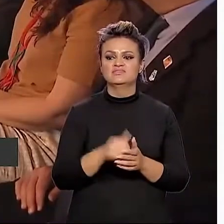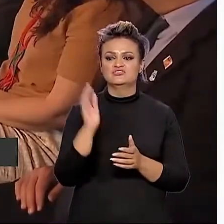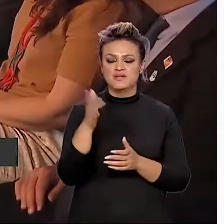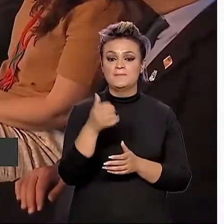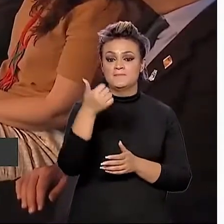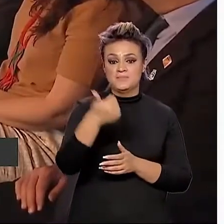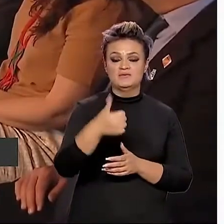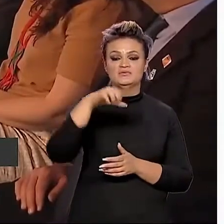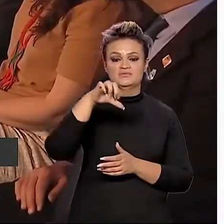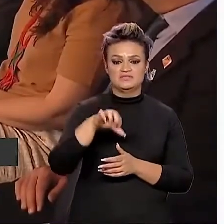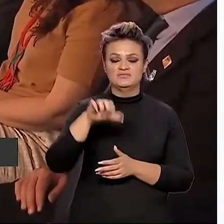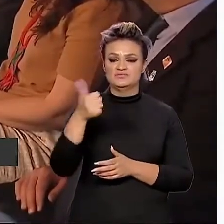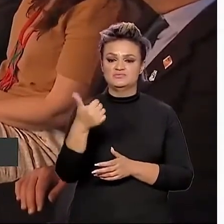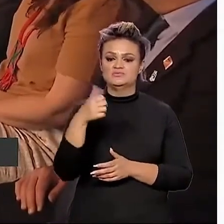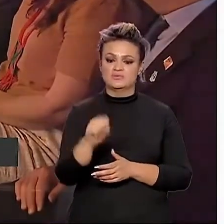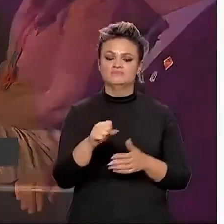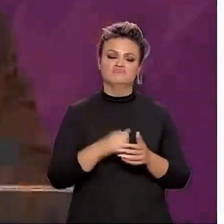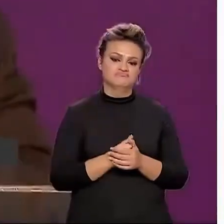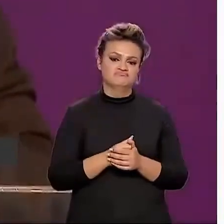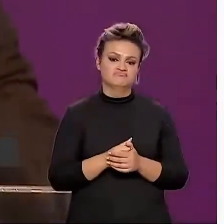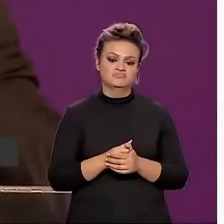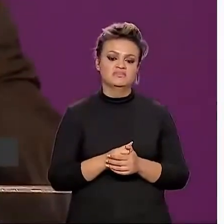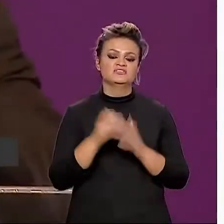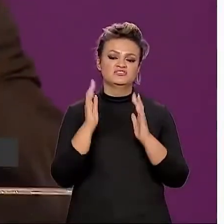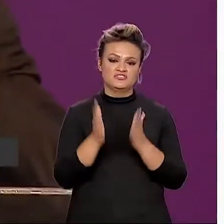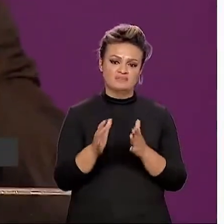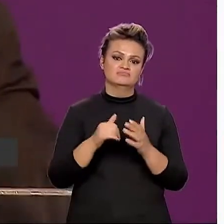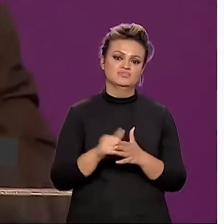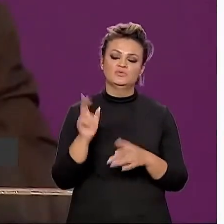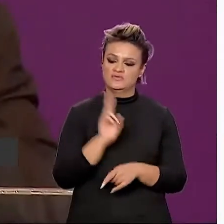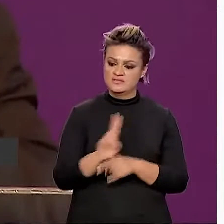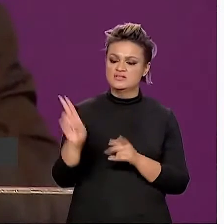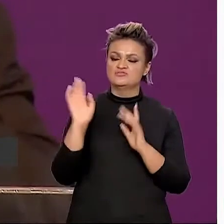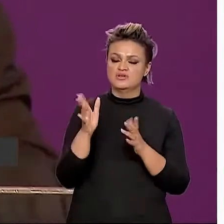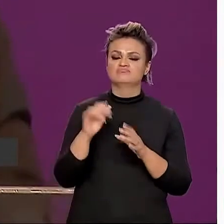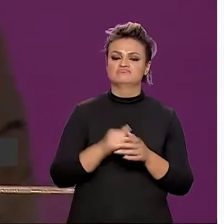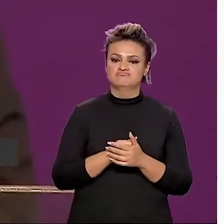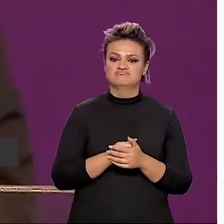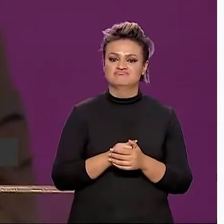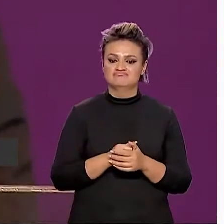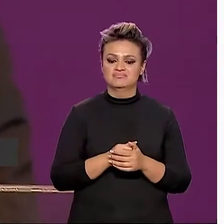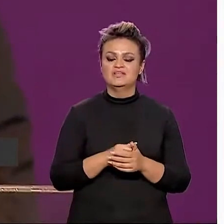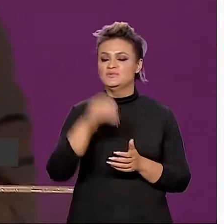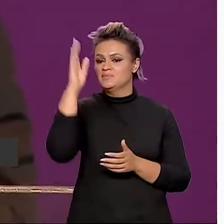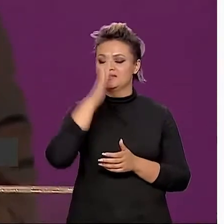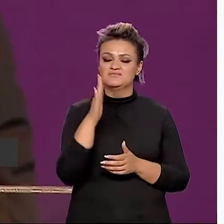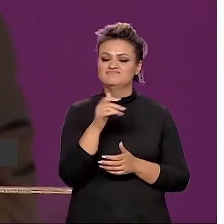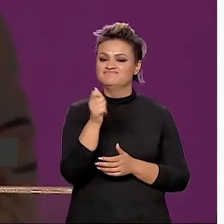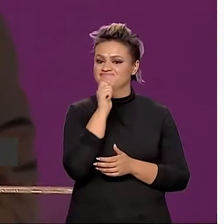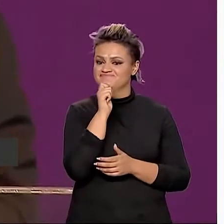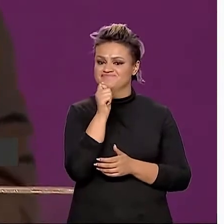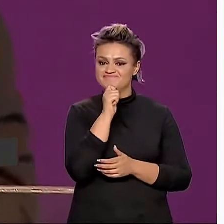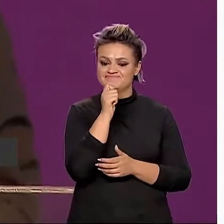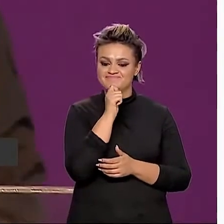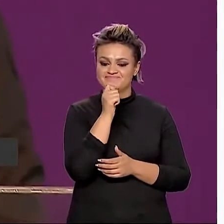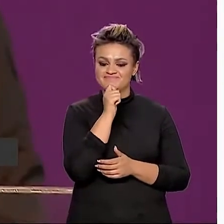Em 1918, ela já tinha feito a sua primeira reforma universitária e o Brasil não tinha